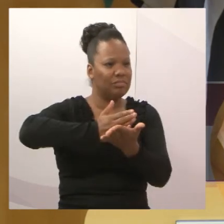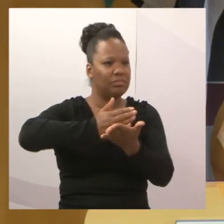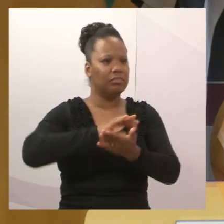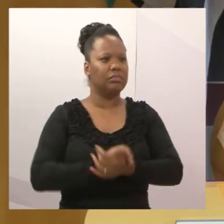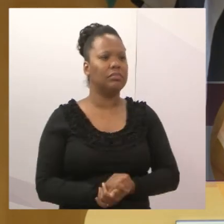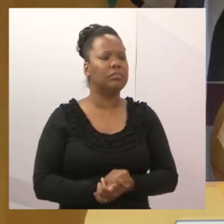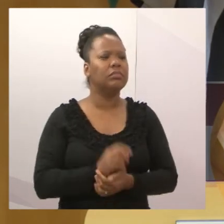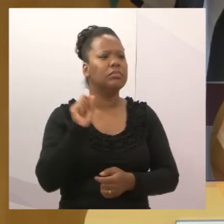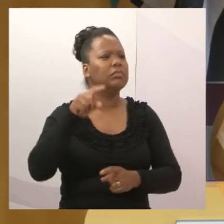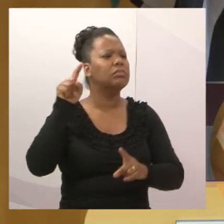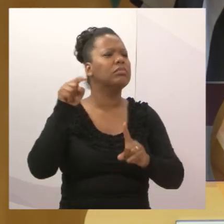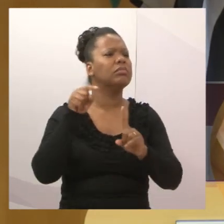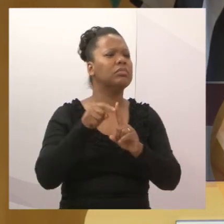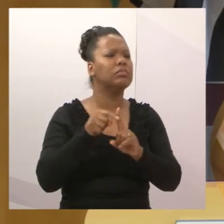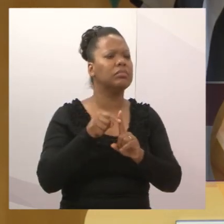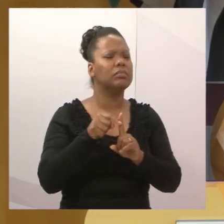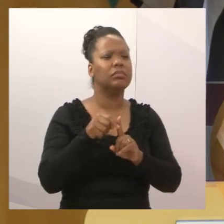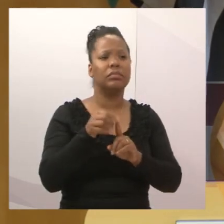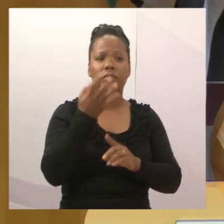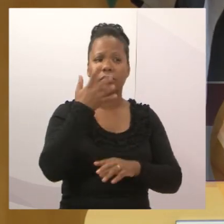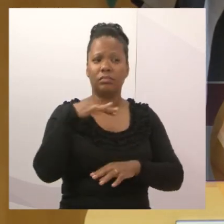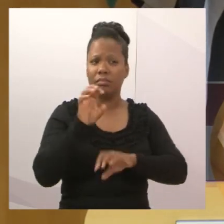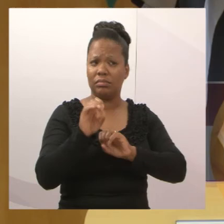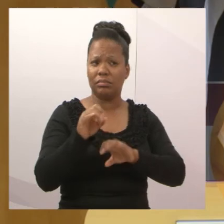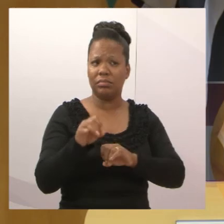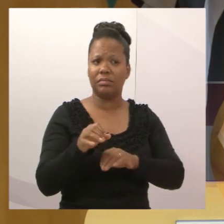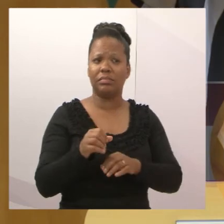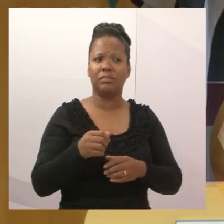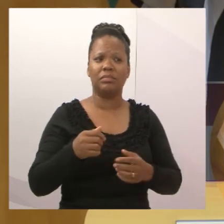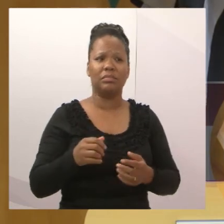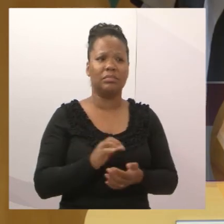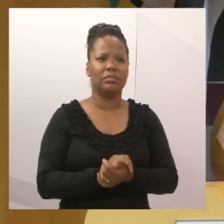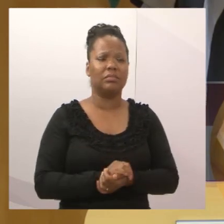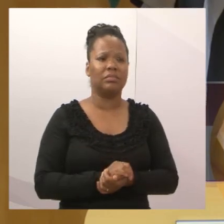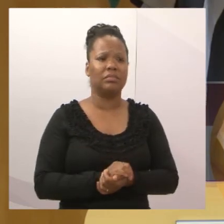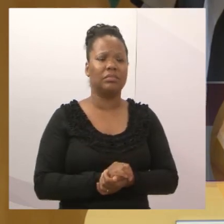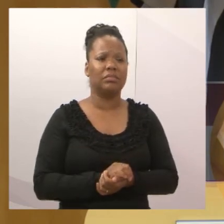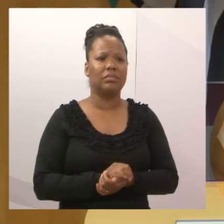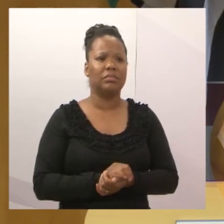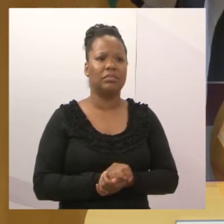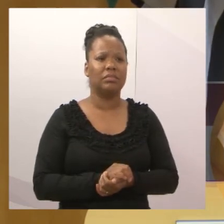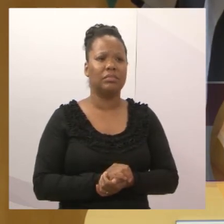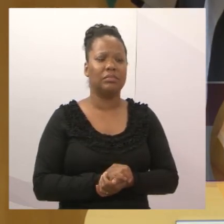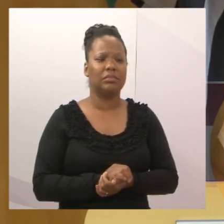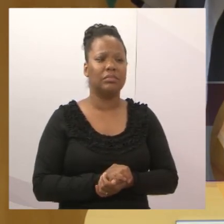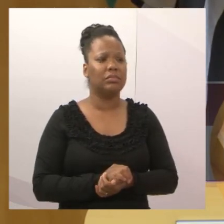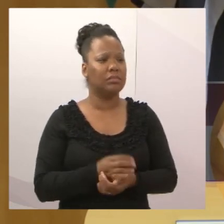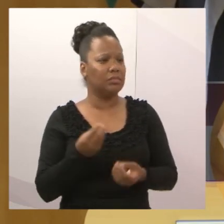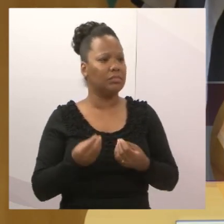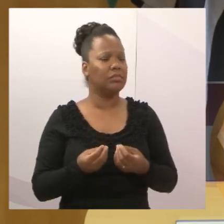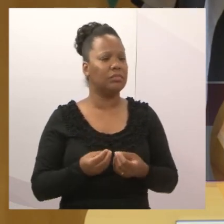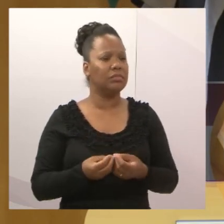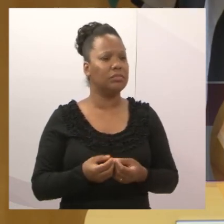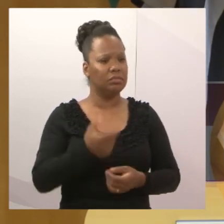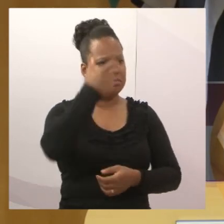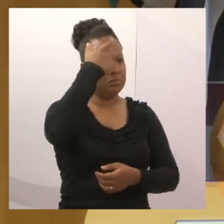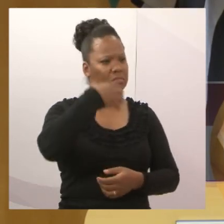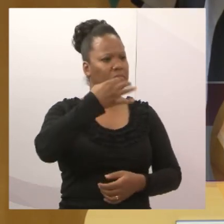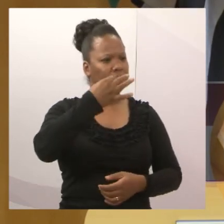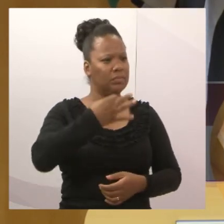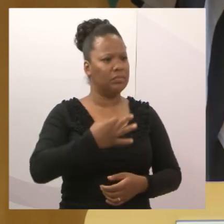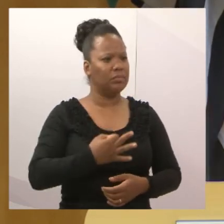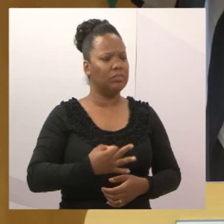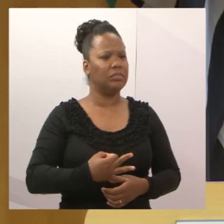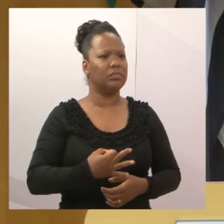que é o objetivo? Ensinar a criançada a lutar? Não. É ensinar a criançada a se comportar.